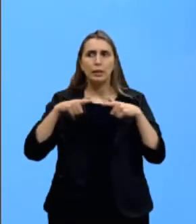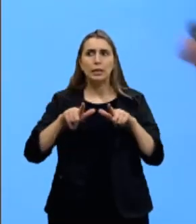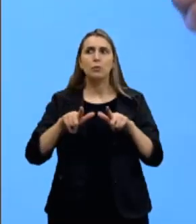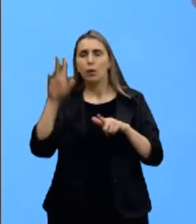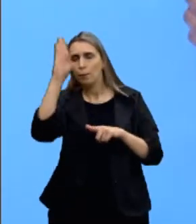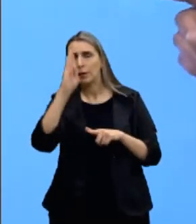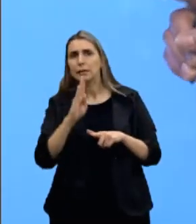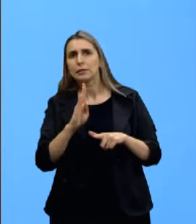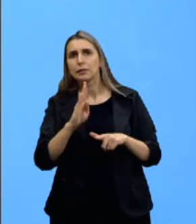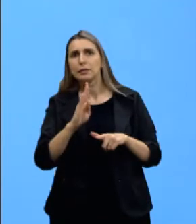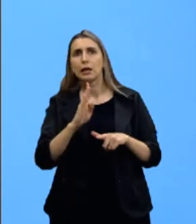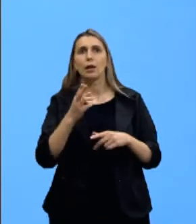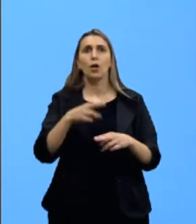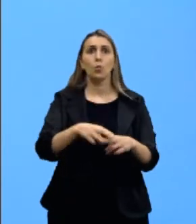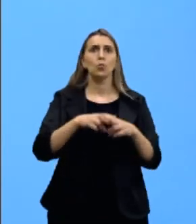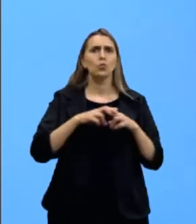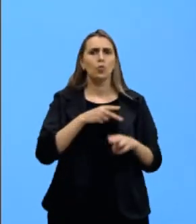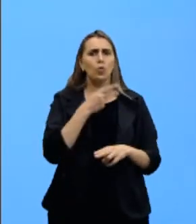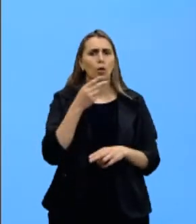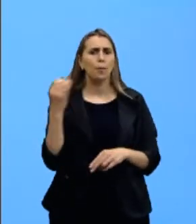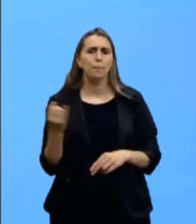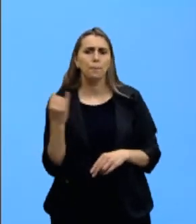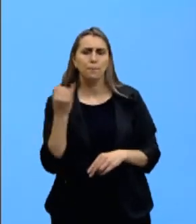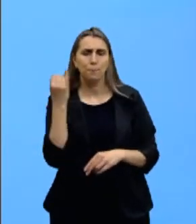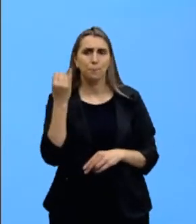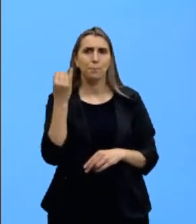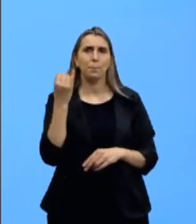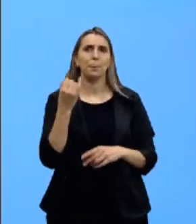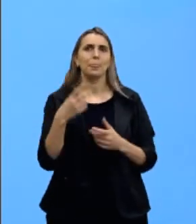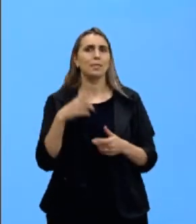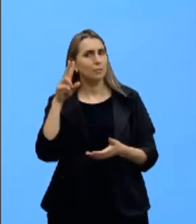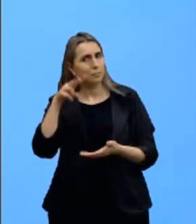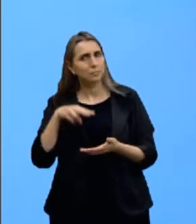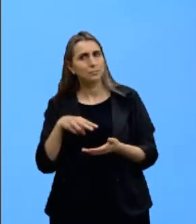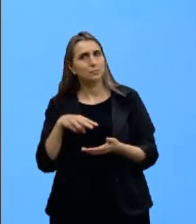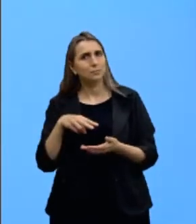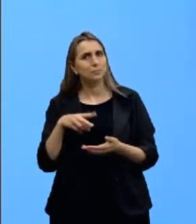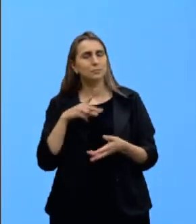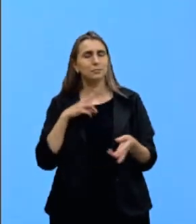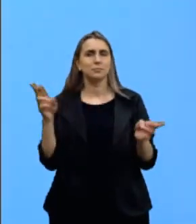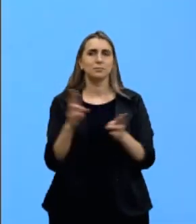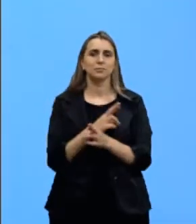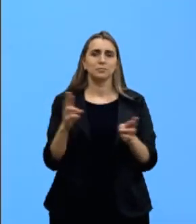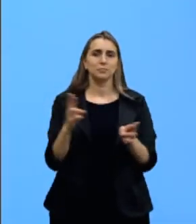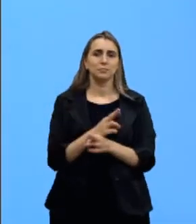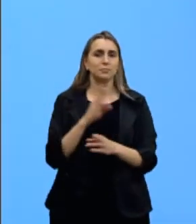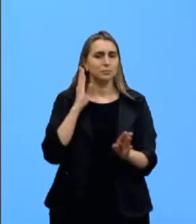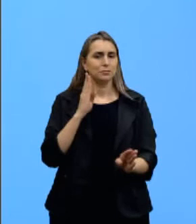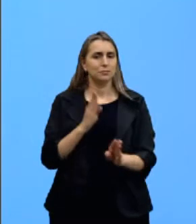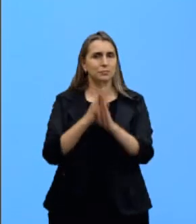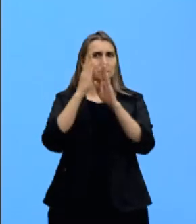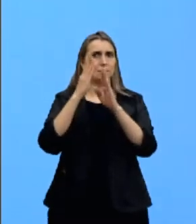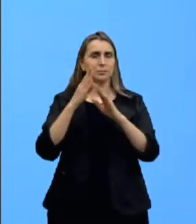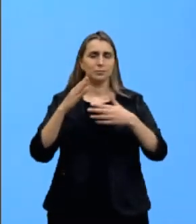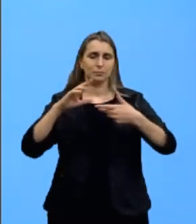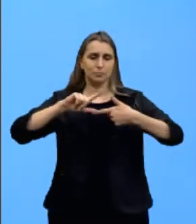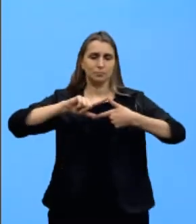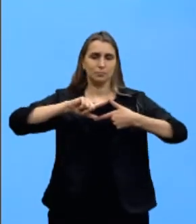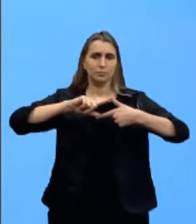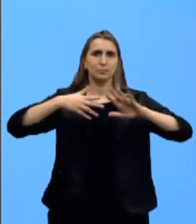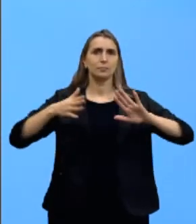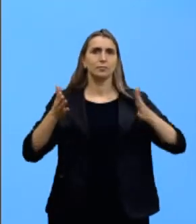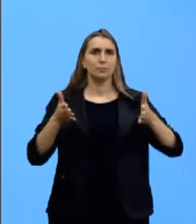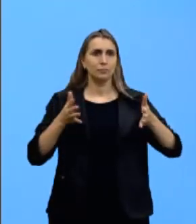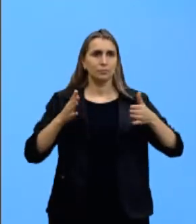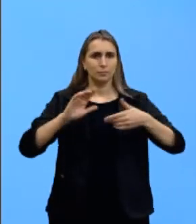e por isso que eu disse para vocês que é importante a gente dá uma olhada aqui que isso vai ter uma relação Direta com o modernismo é a